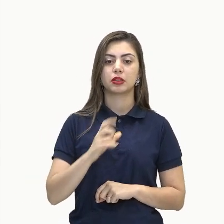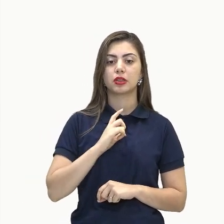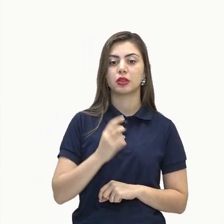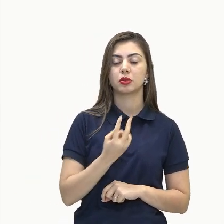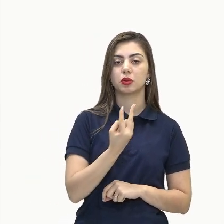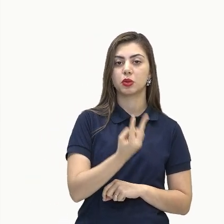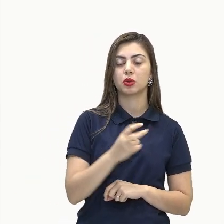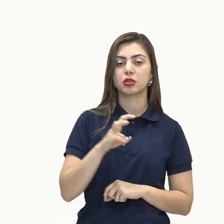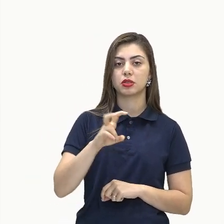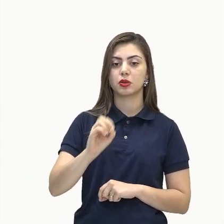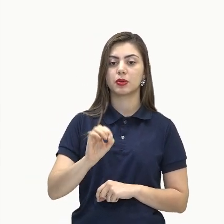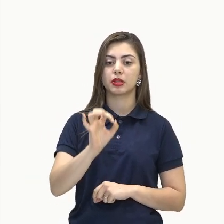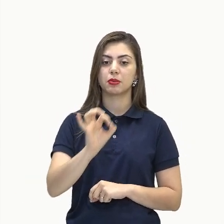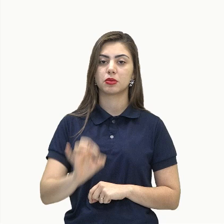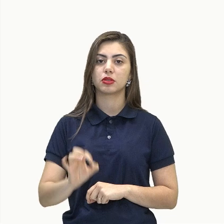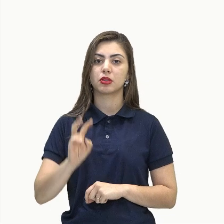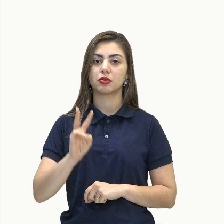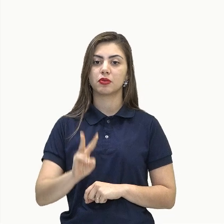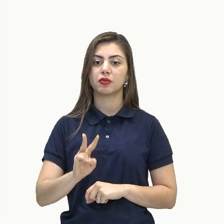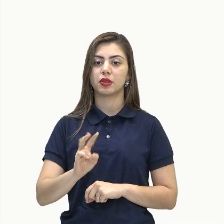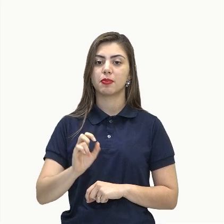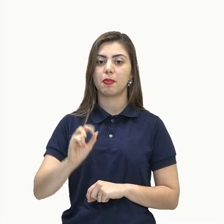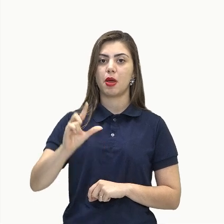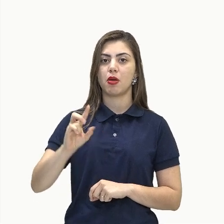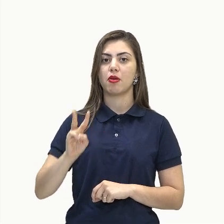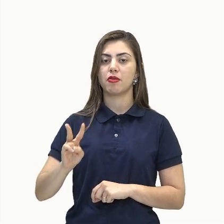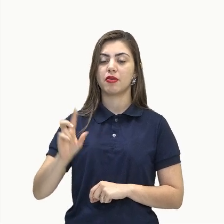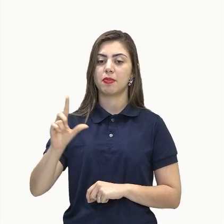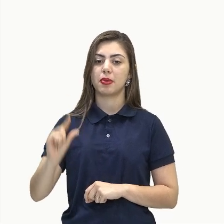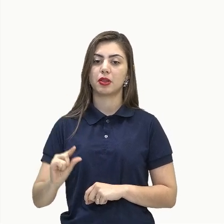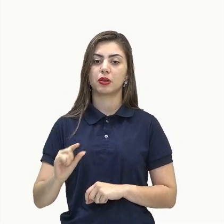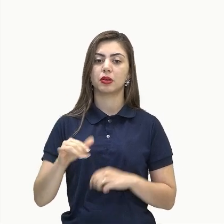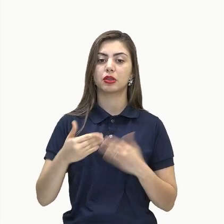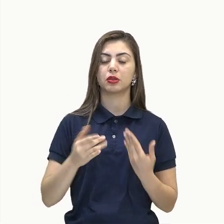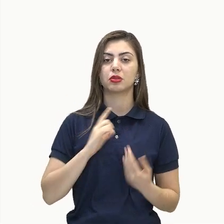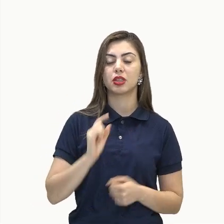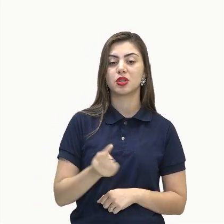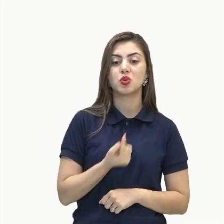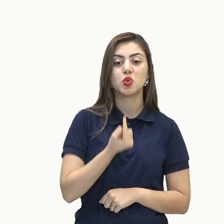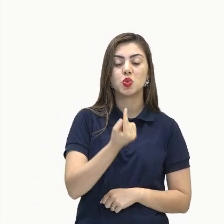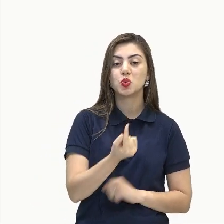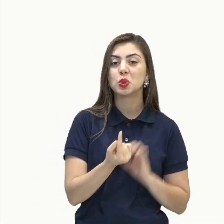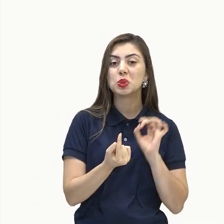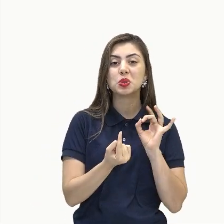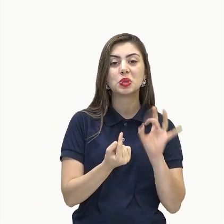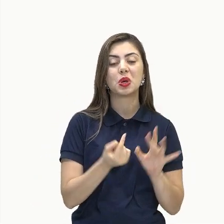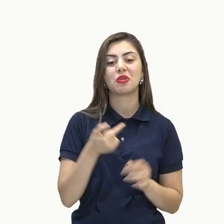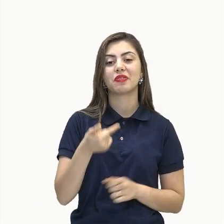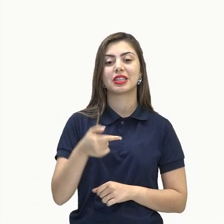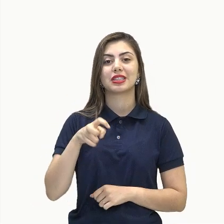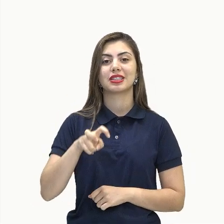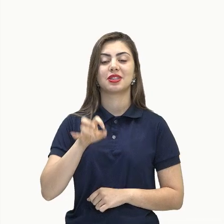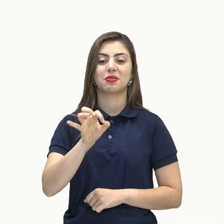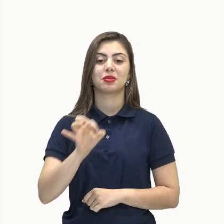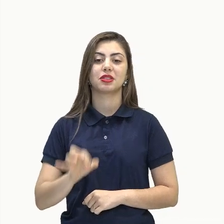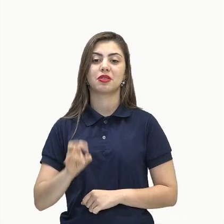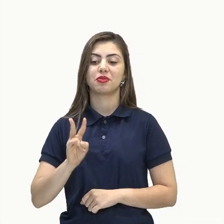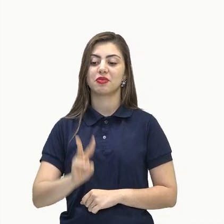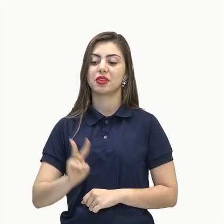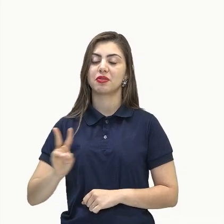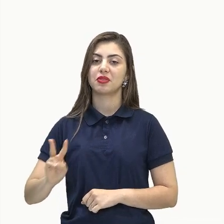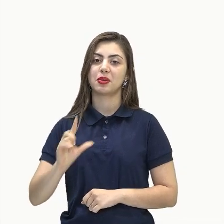seja, 50% desse cruzamento, e um único indivíduo, aí 25%, né, Vzinho,